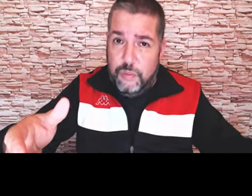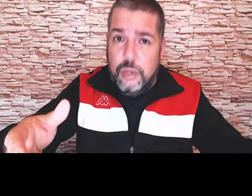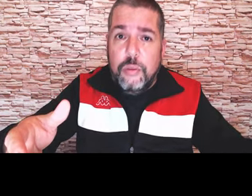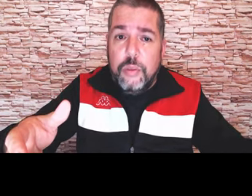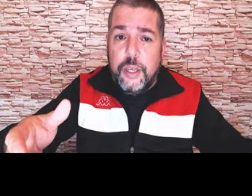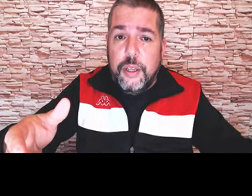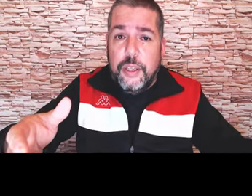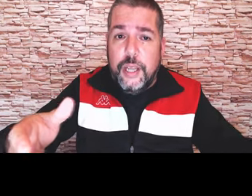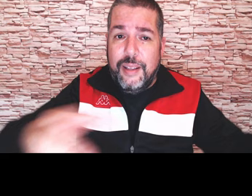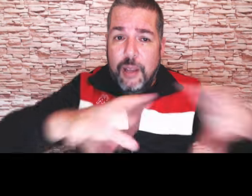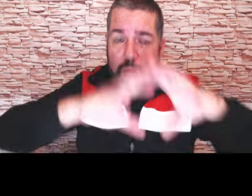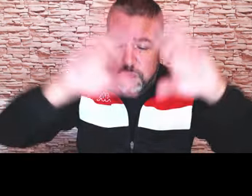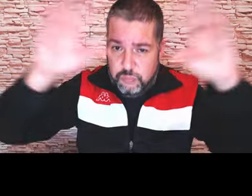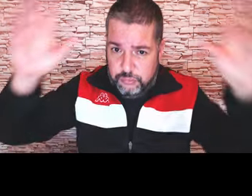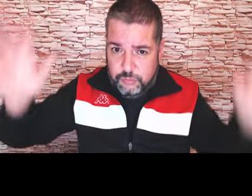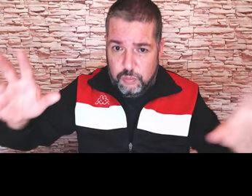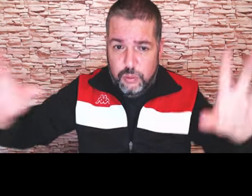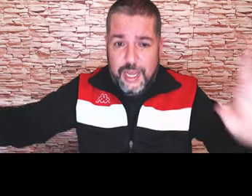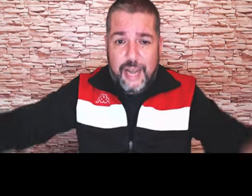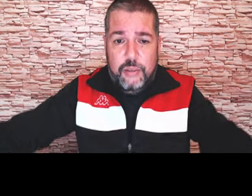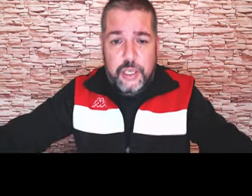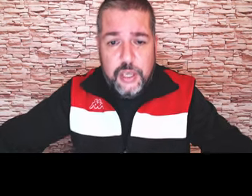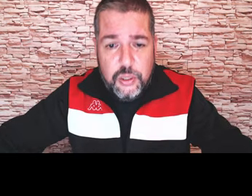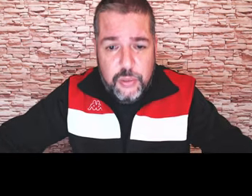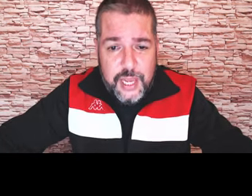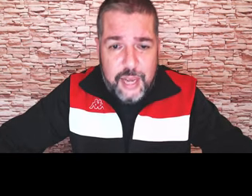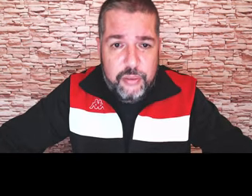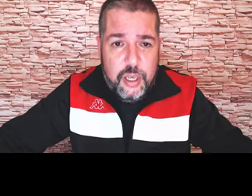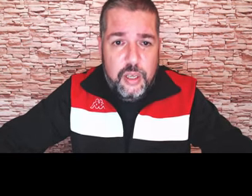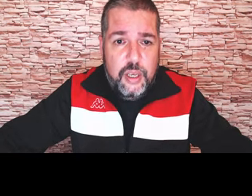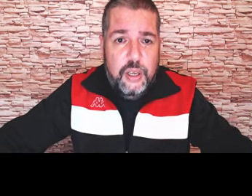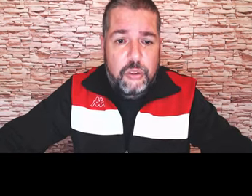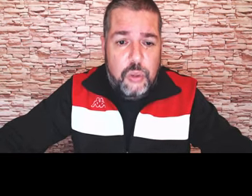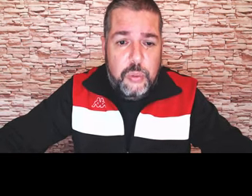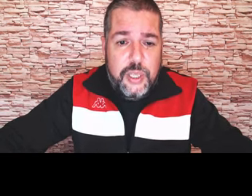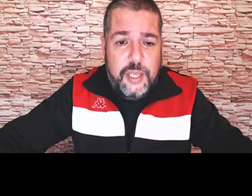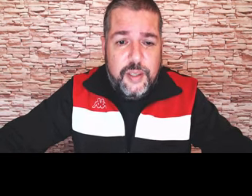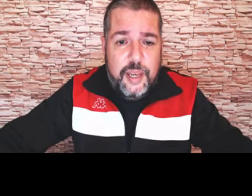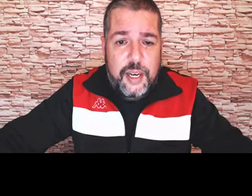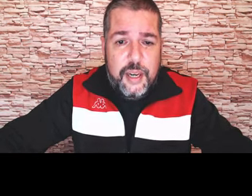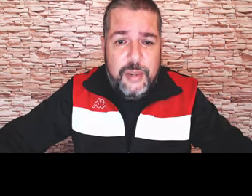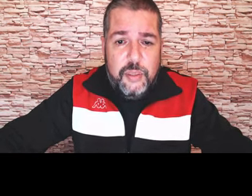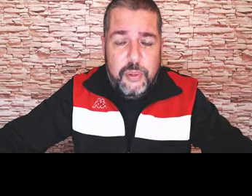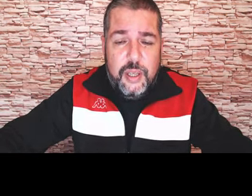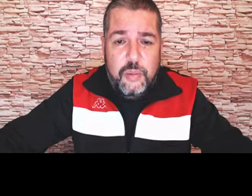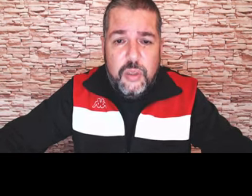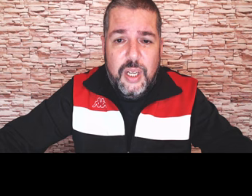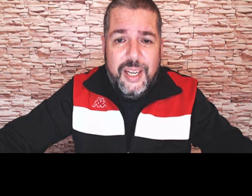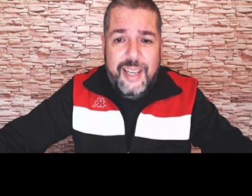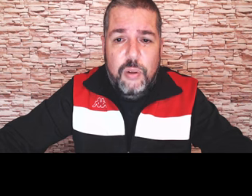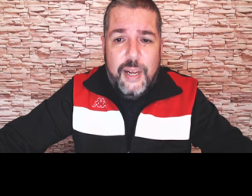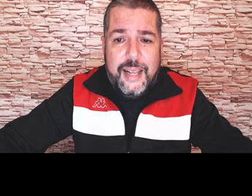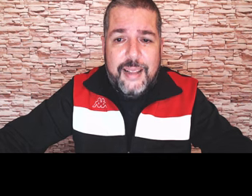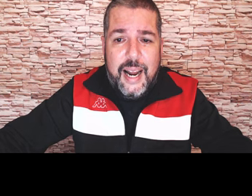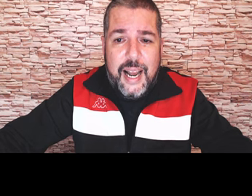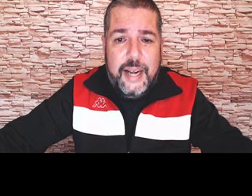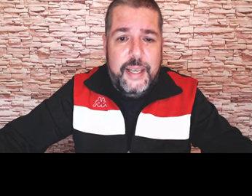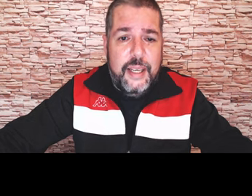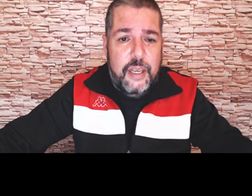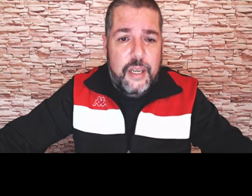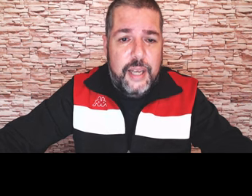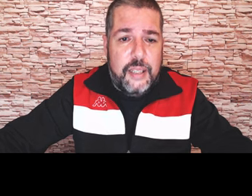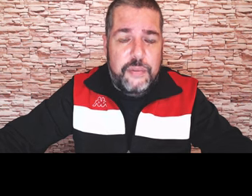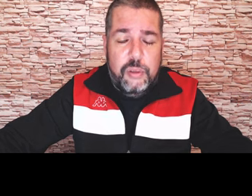durante o governo Lula, né? Então, cuidado, né, gente? Cuidado, né? Somos de esquerda, mas não podemos idolatrar